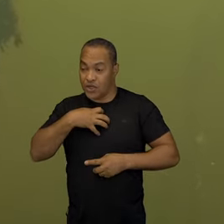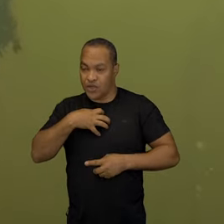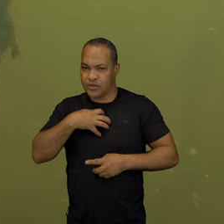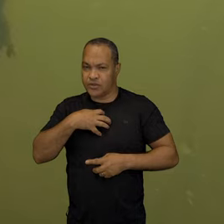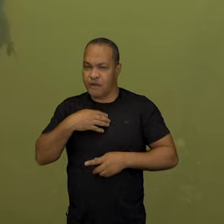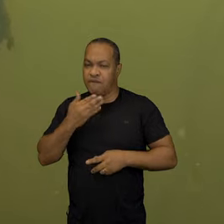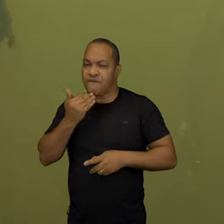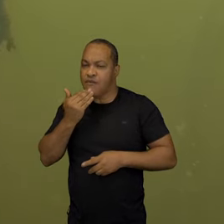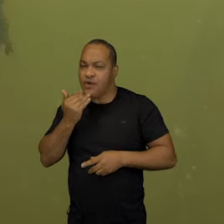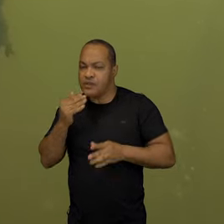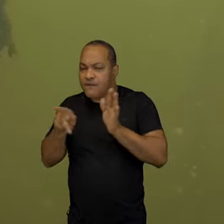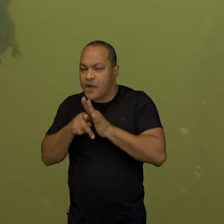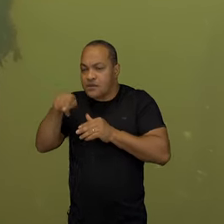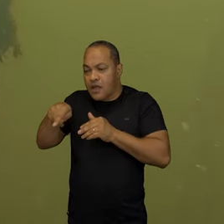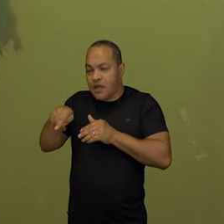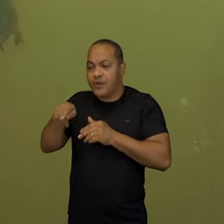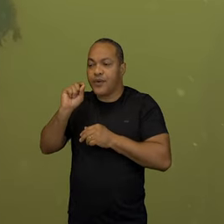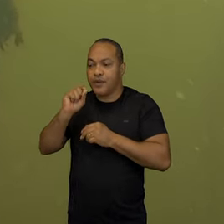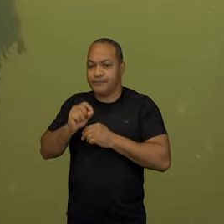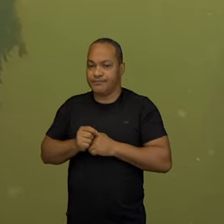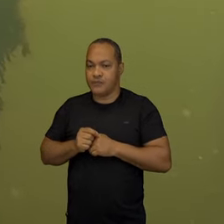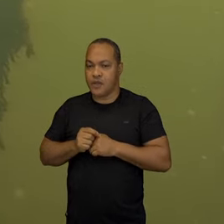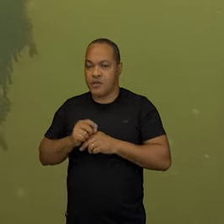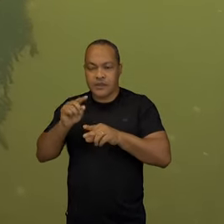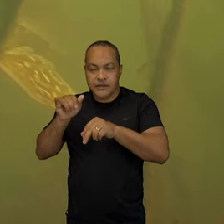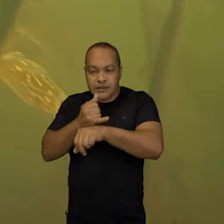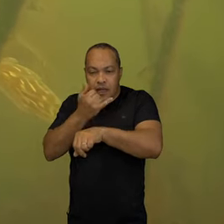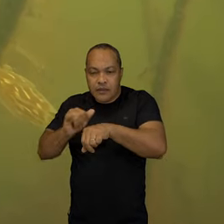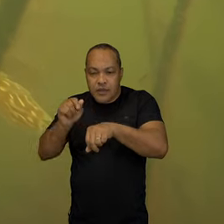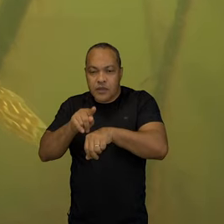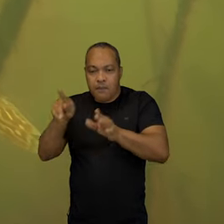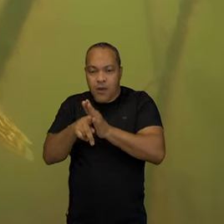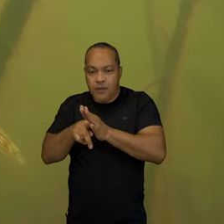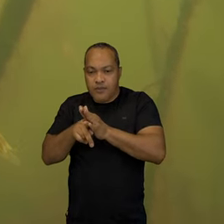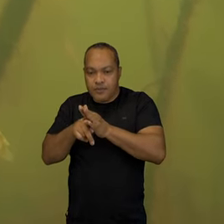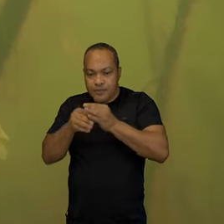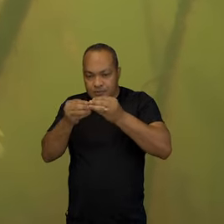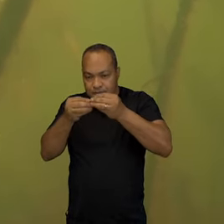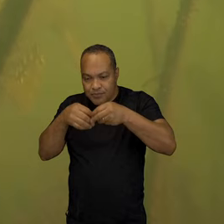que favorece o seu estabelecimento é sua estratégia de reprodução.